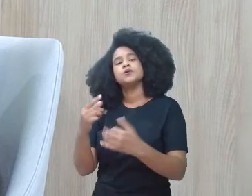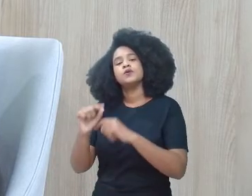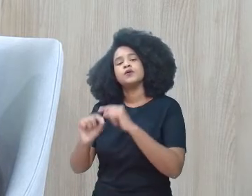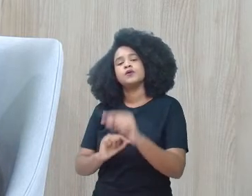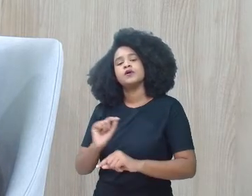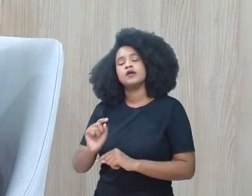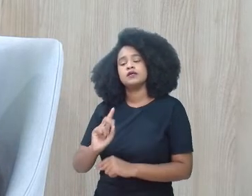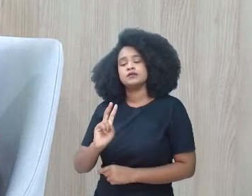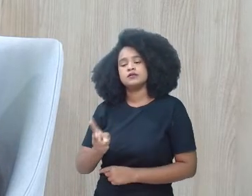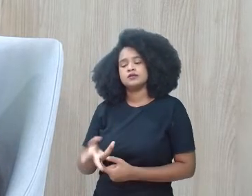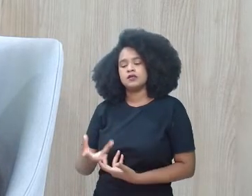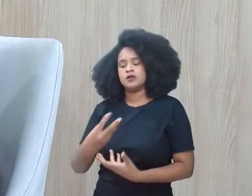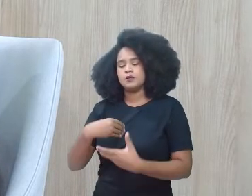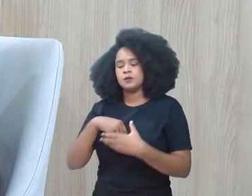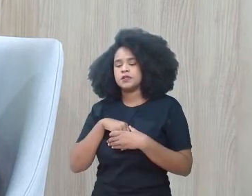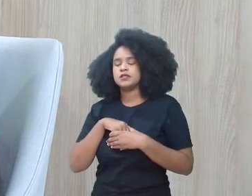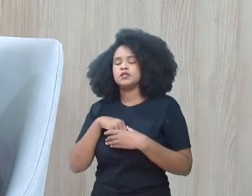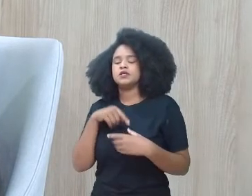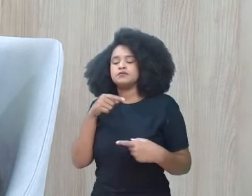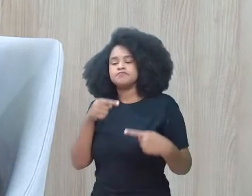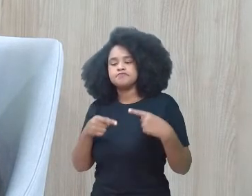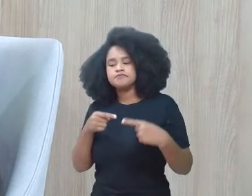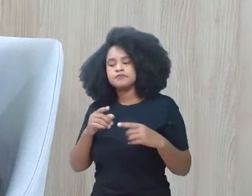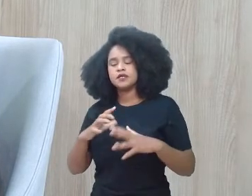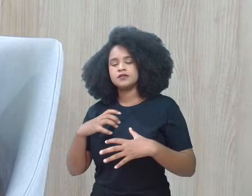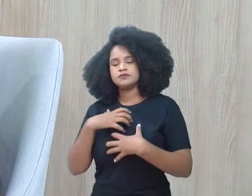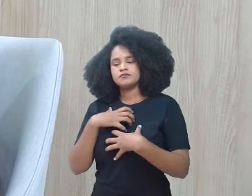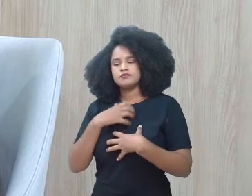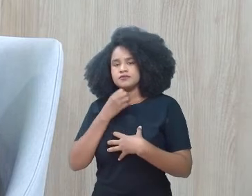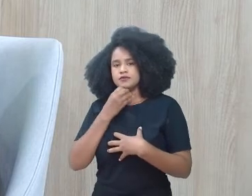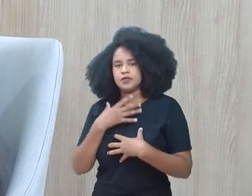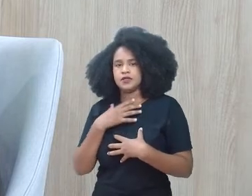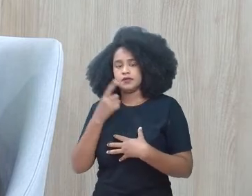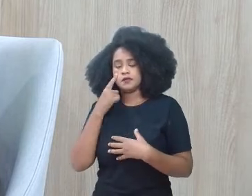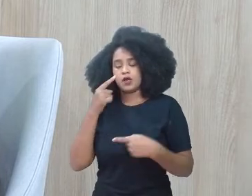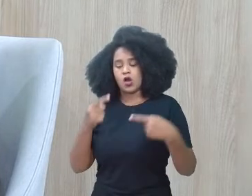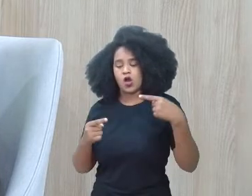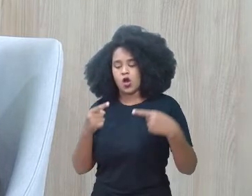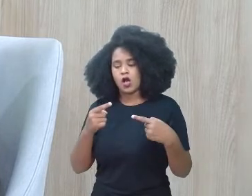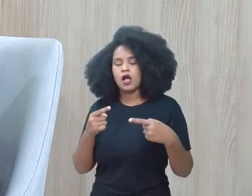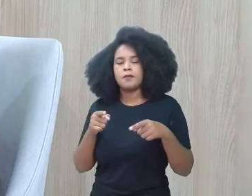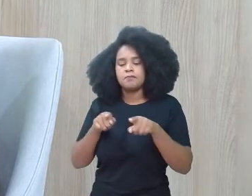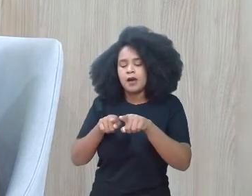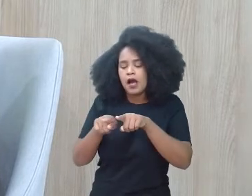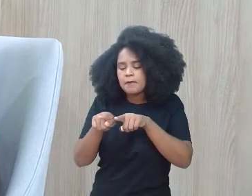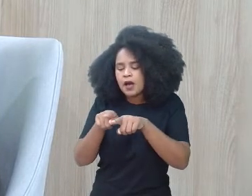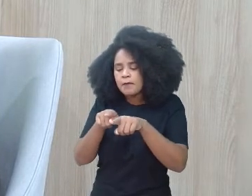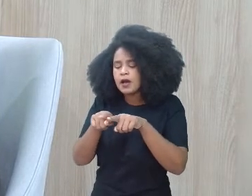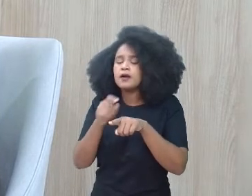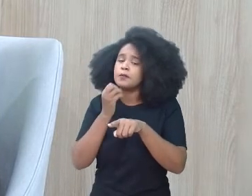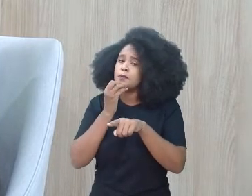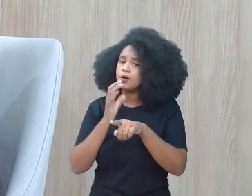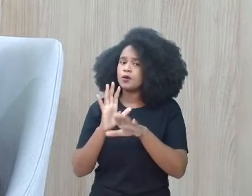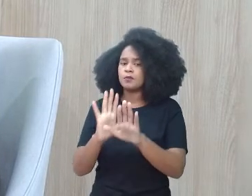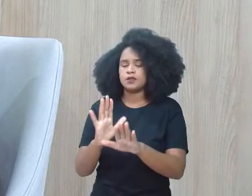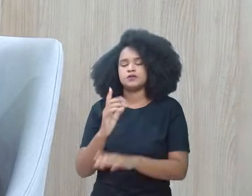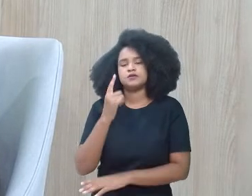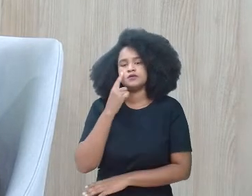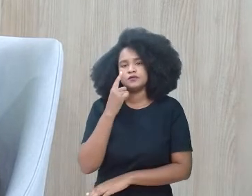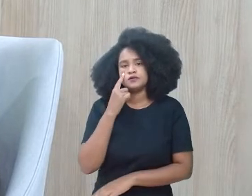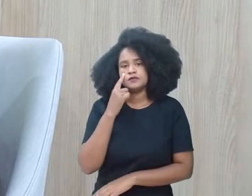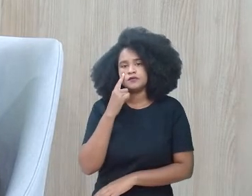esportivo. Não é? Então, a competição ela é muito bacana, mas nós não podemos desconsiderar